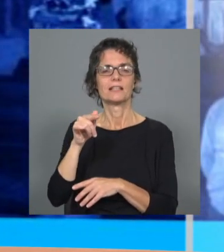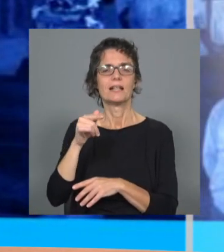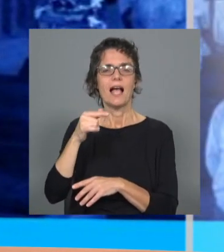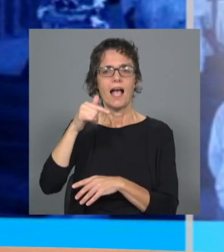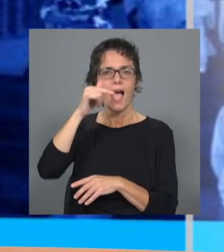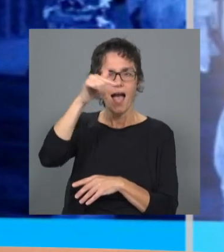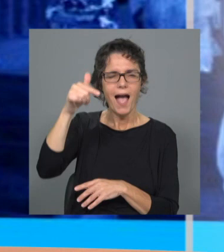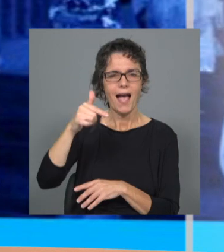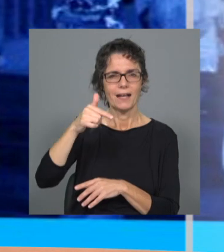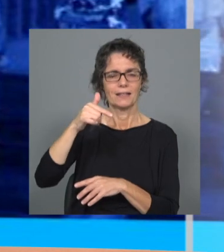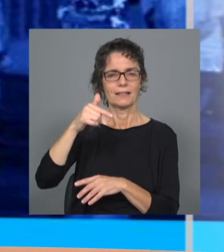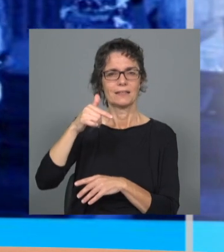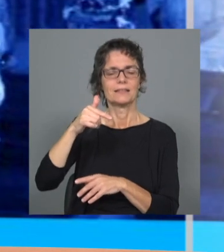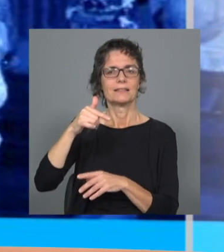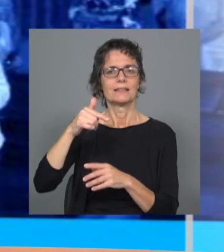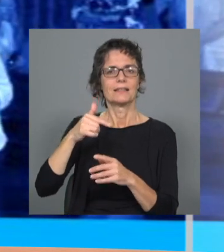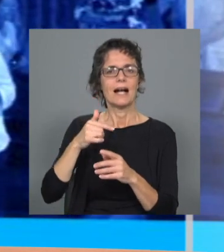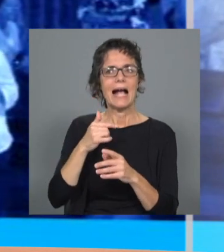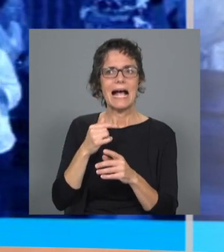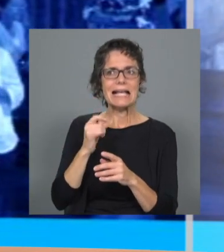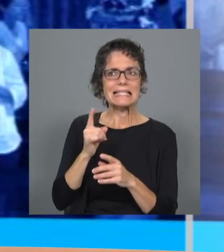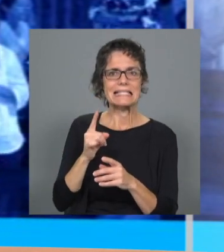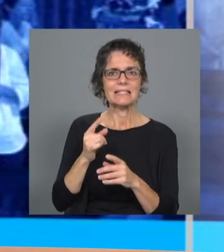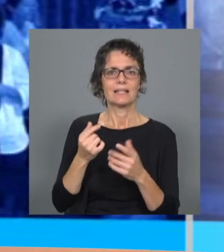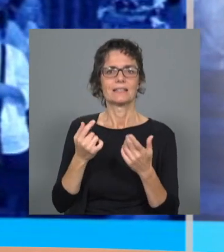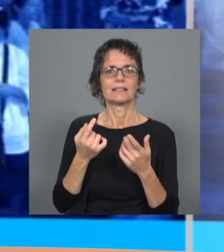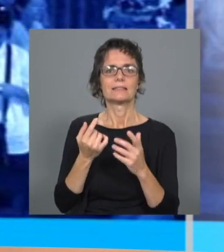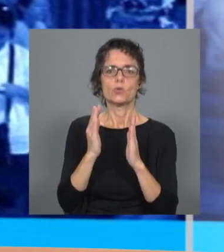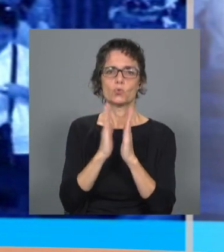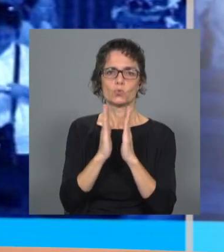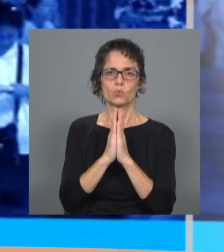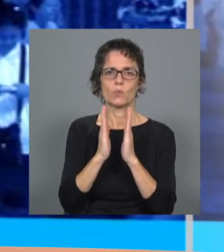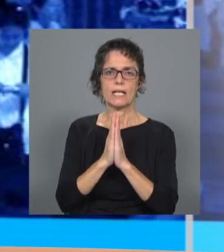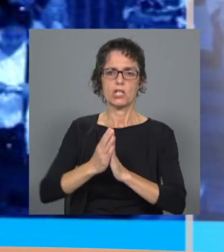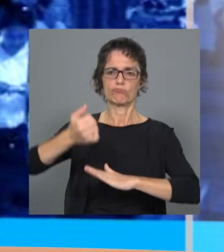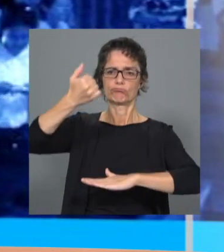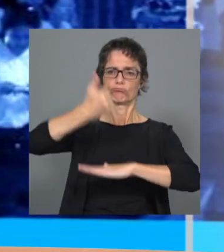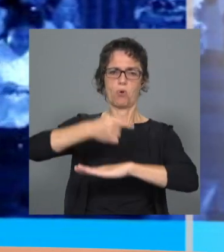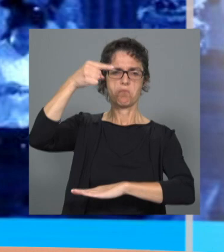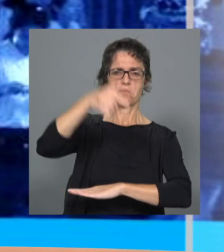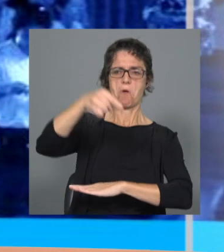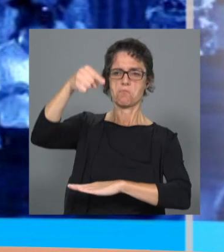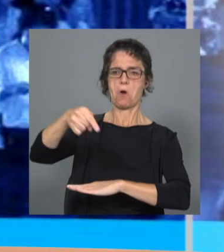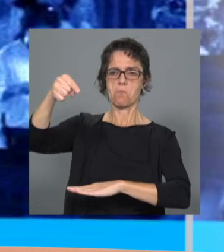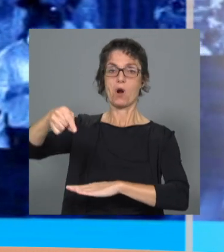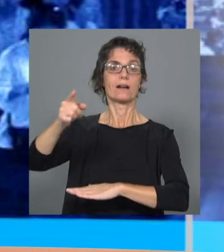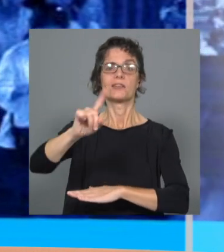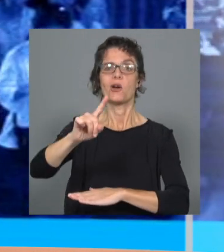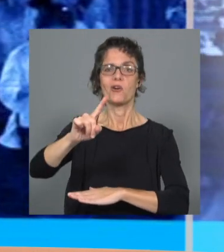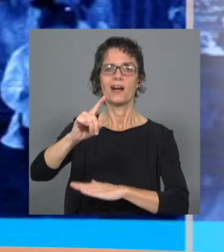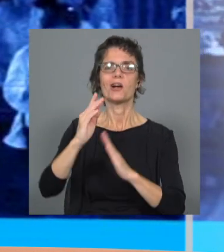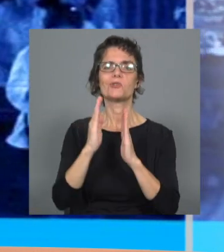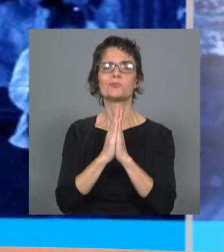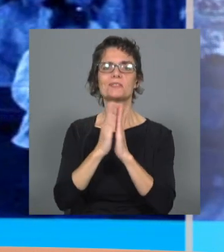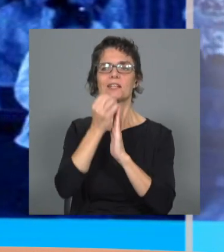gente, mas que eu quero que fique claro que vai mudando de uma igreja tribunal, que existe para julgar o mundo, para uma igreja hospital de campanha, como o Papa Francisco propõe